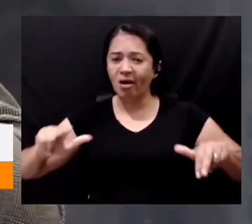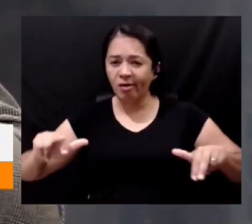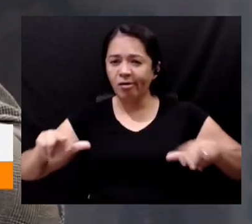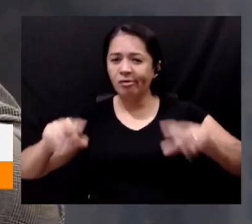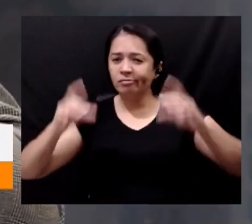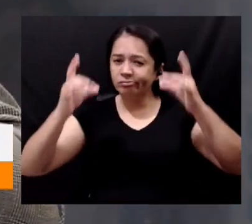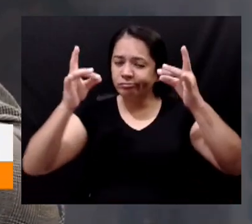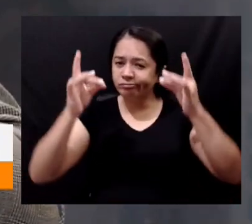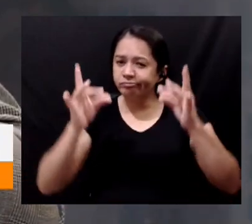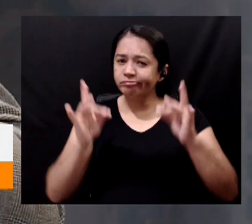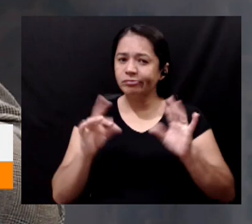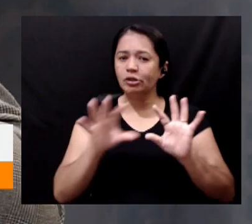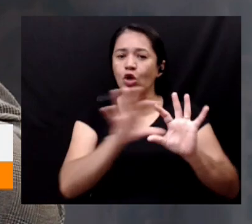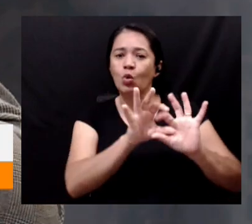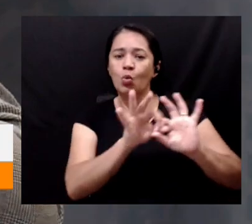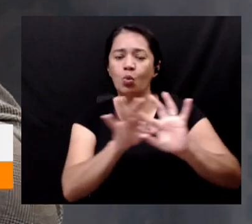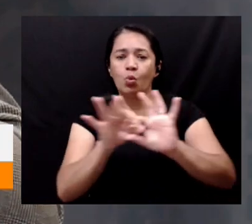contexto